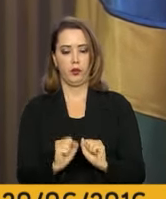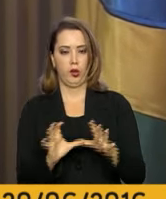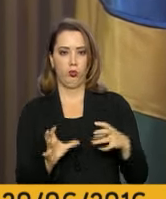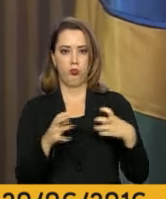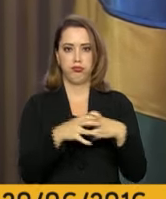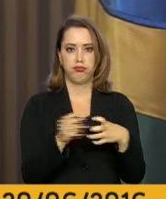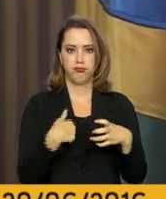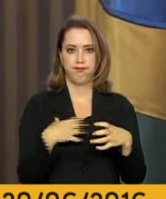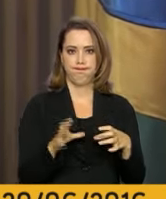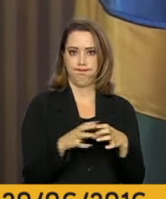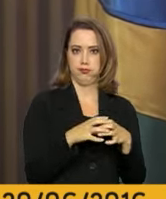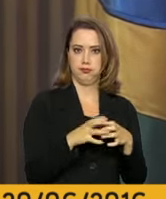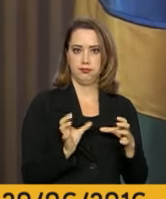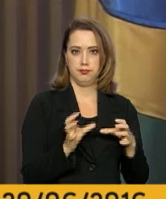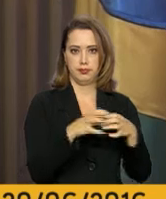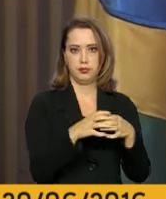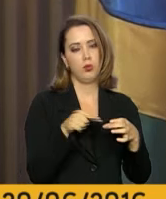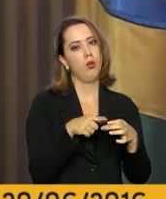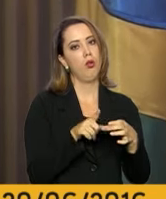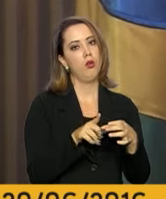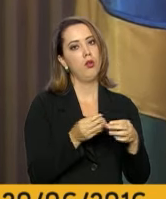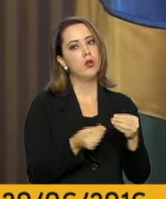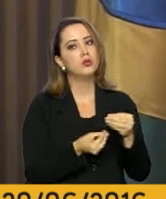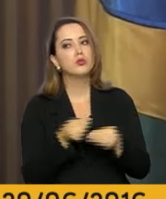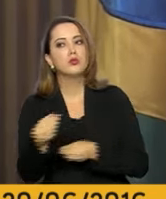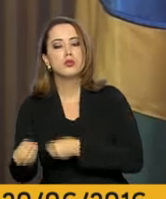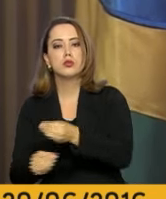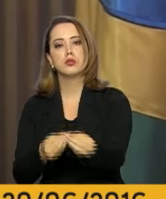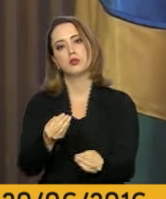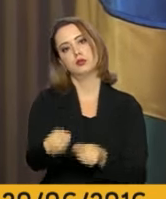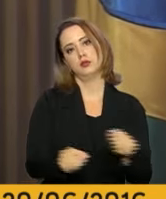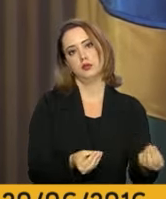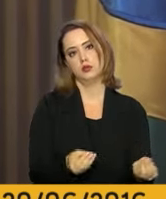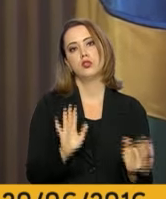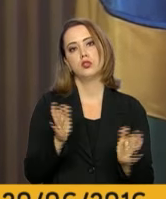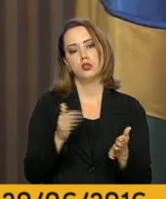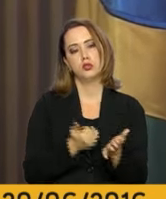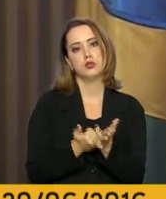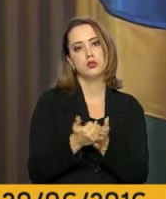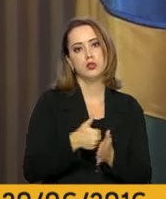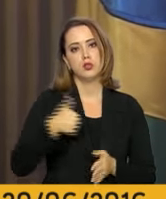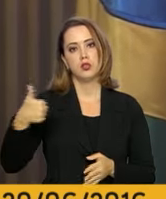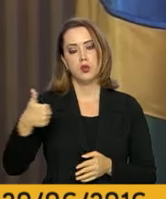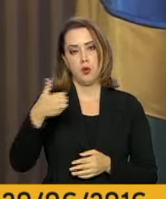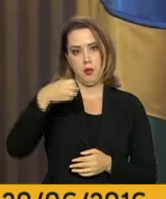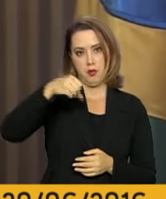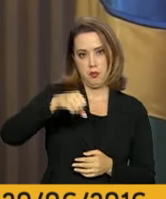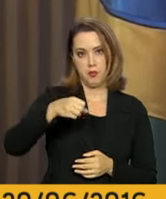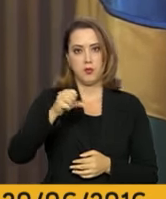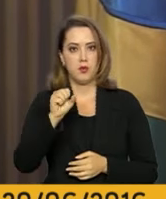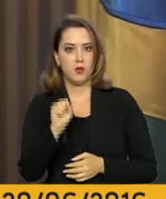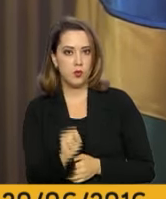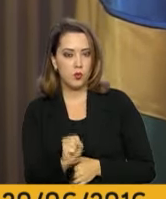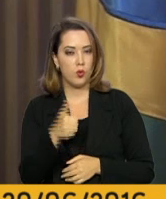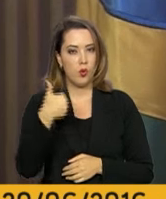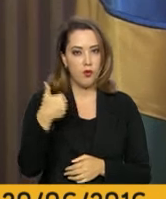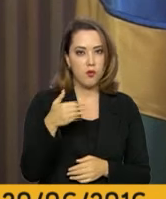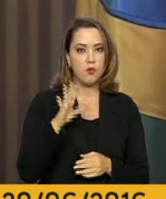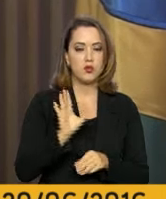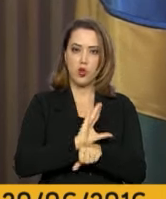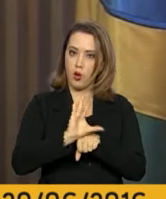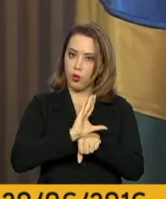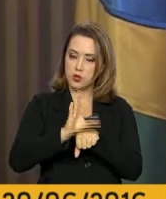né Foi assim de de 89 ou 91 a cons 91 era juridicamente federalista